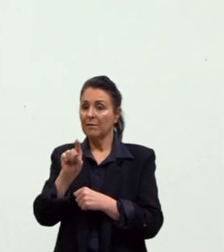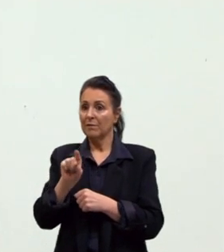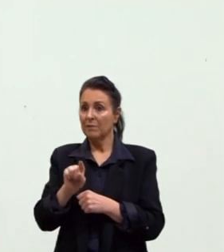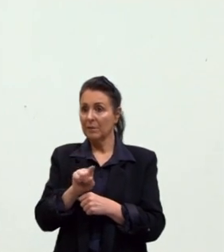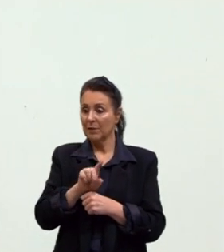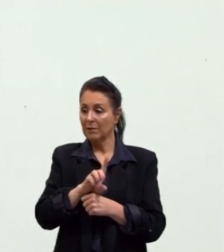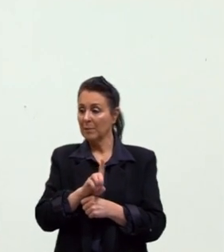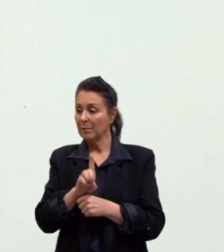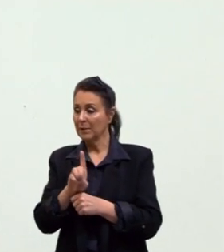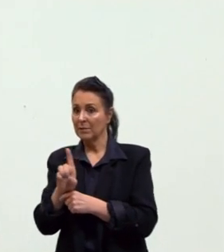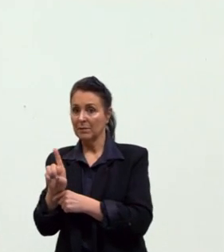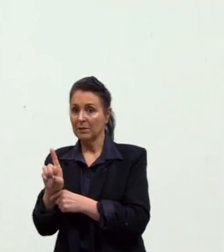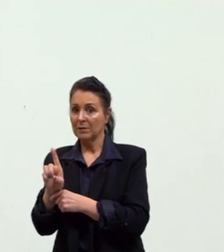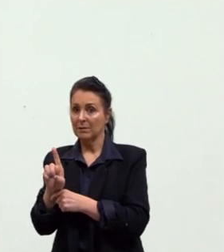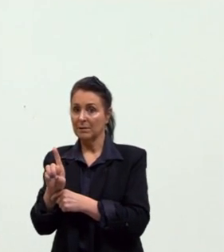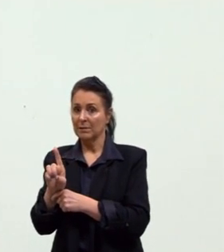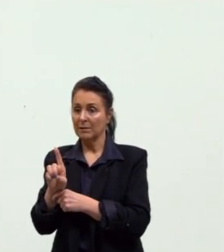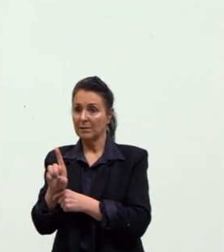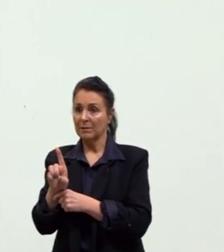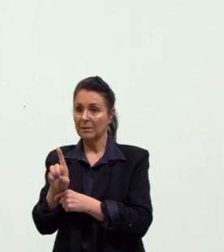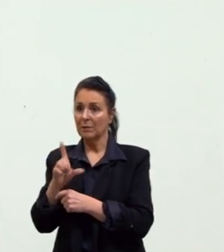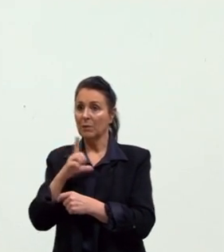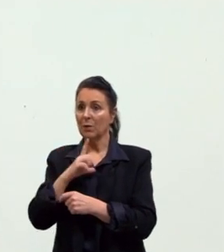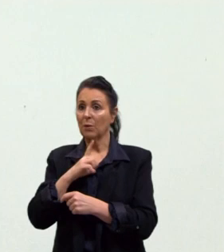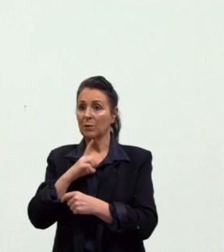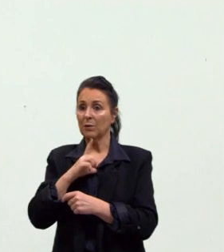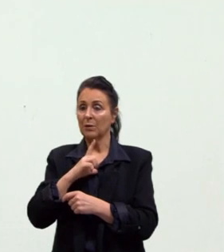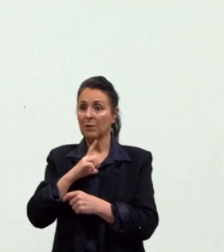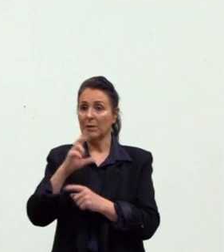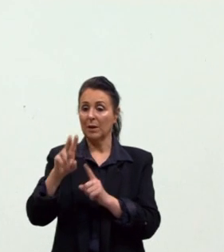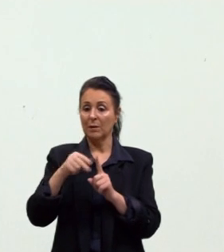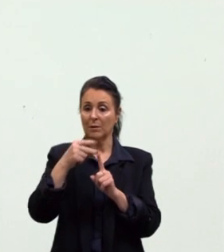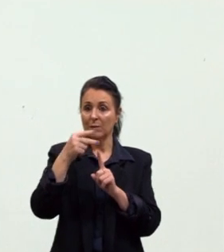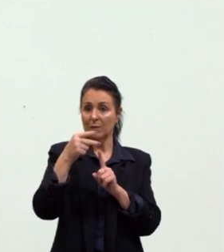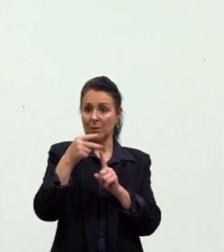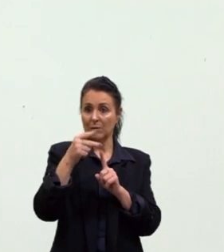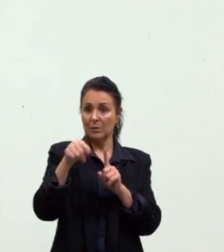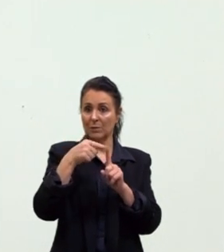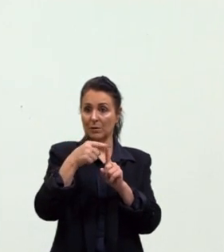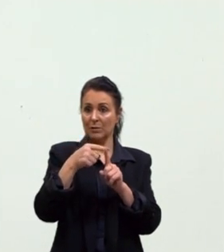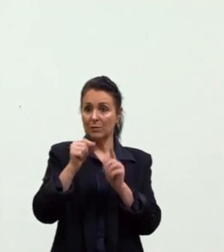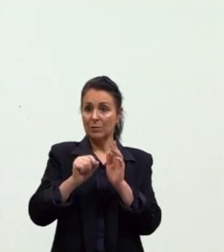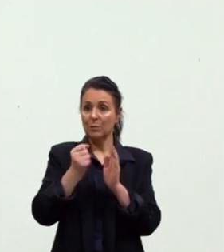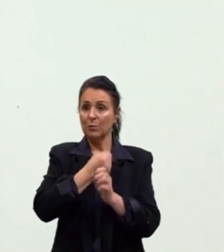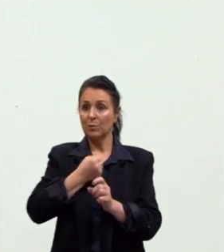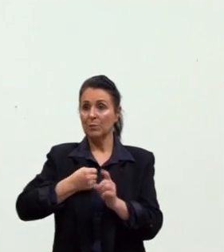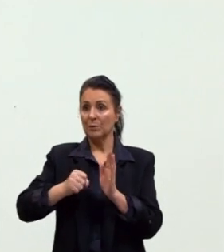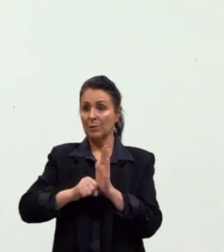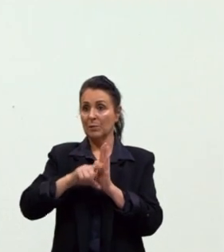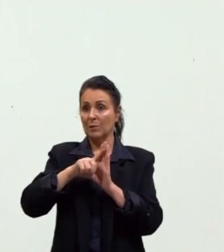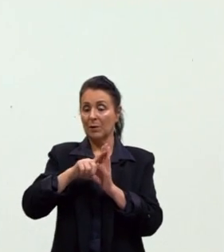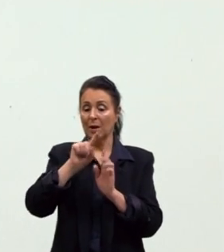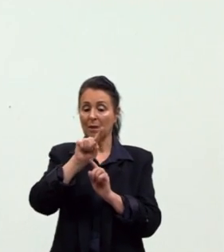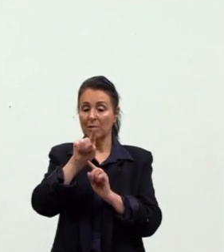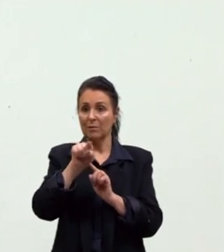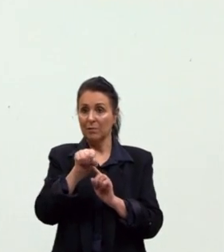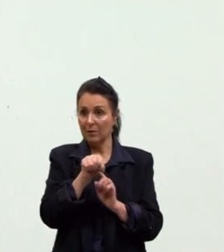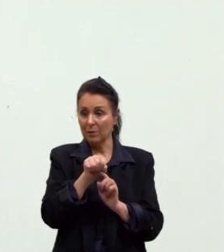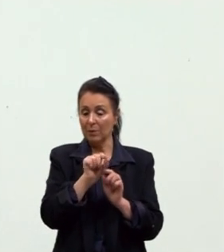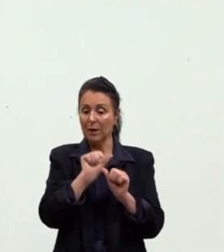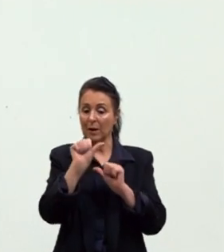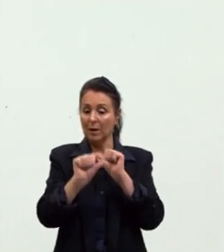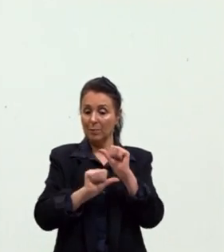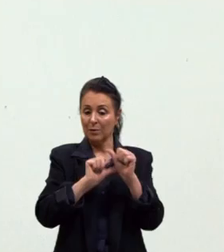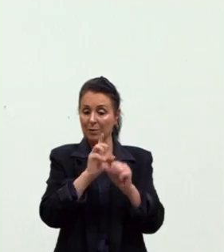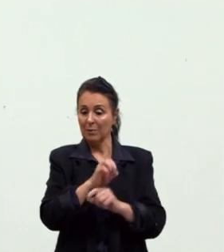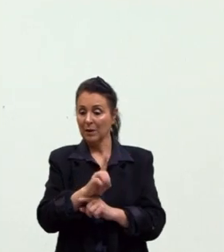para direita porque quando a gente tem um expoente positivo quer dizer que esse número ele é maior tá então a vírgula que tá aqui né ela vai